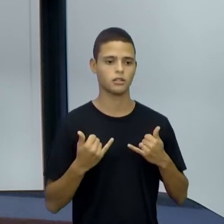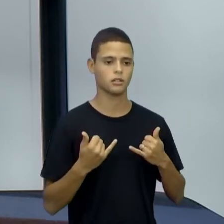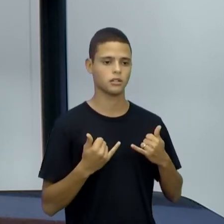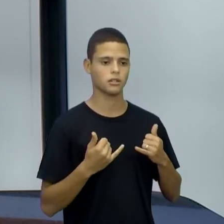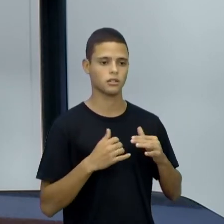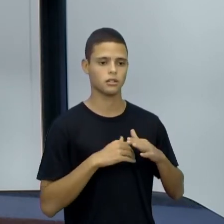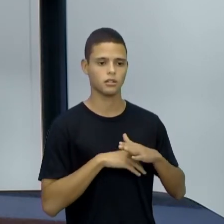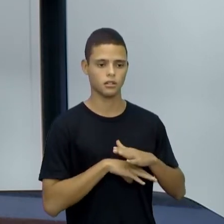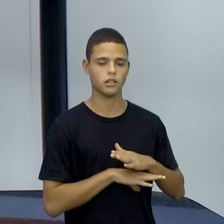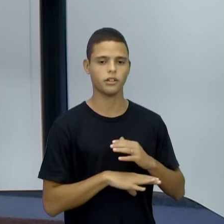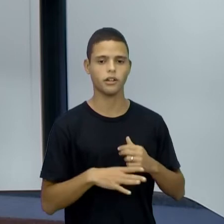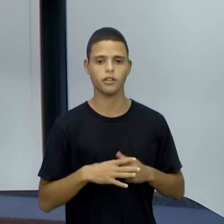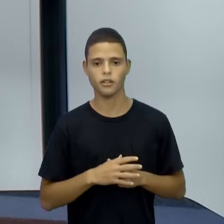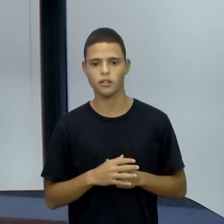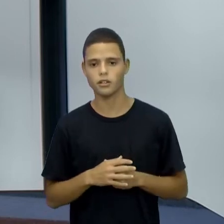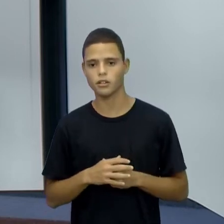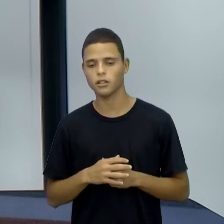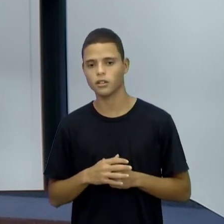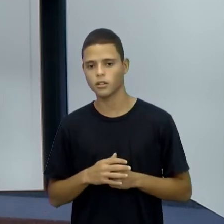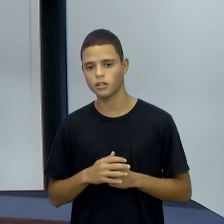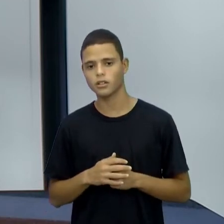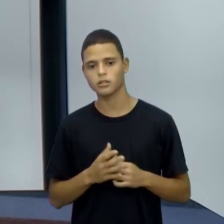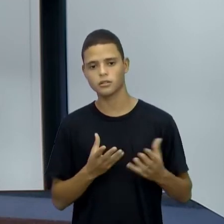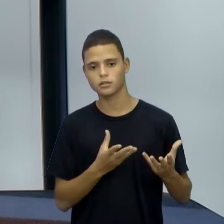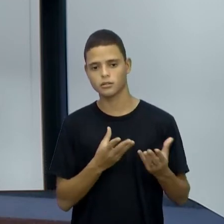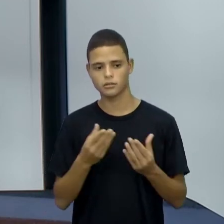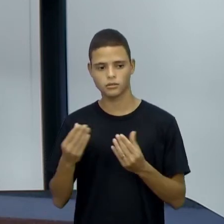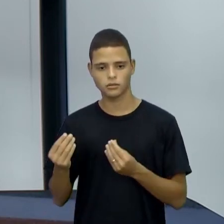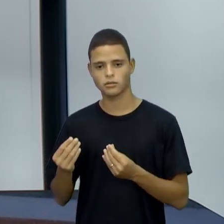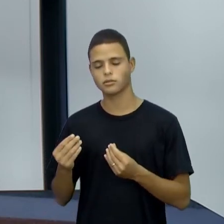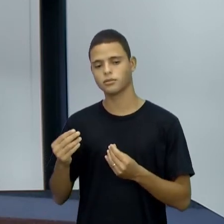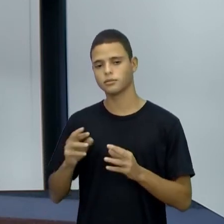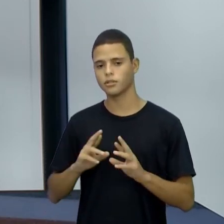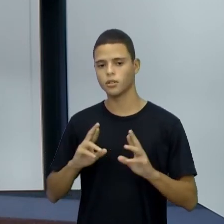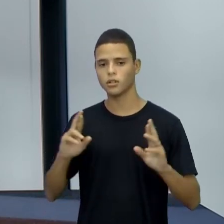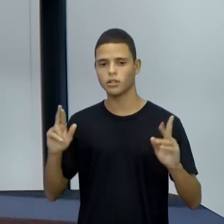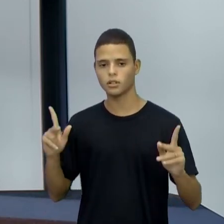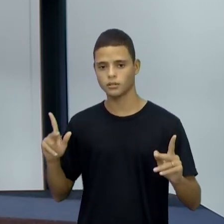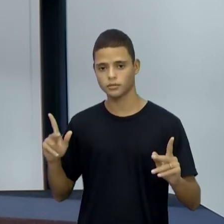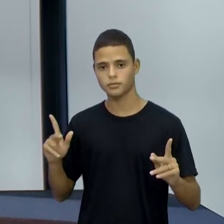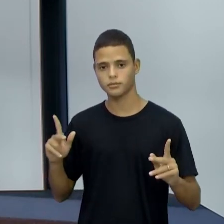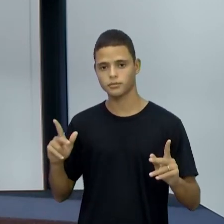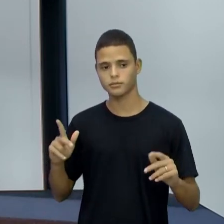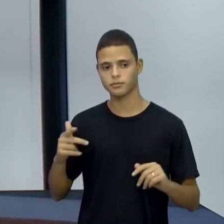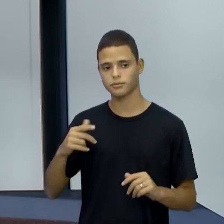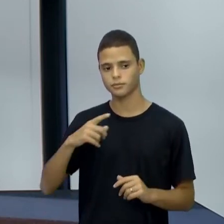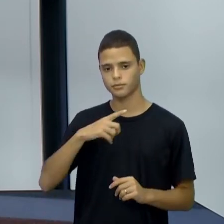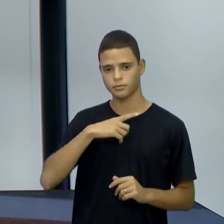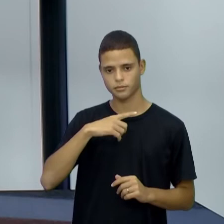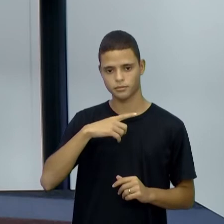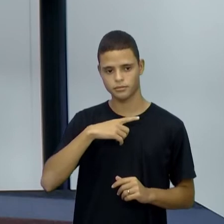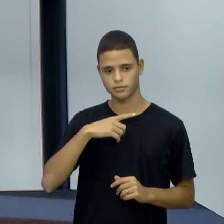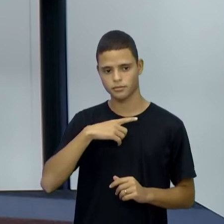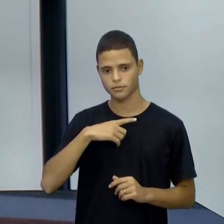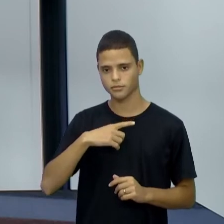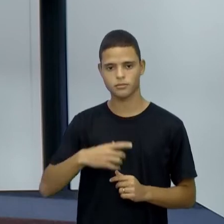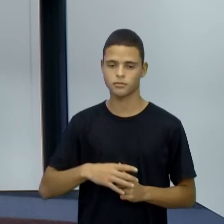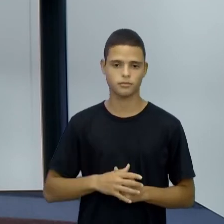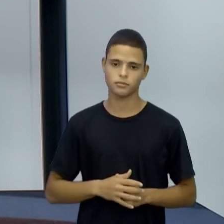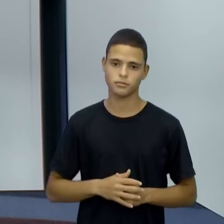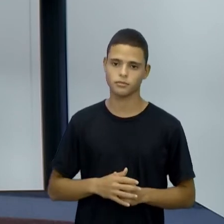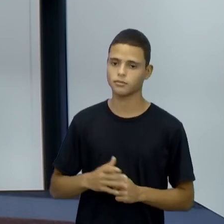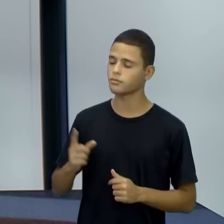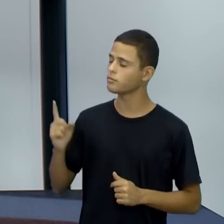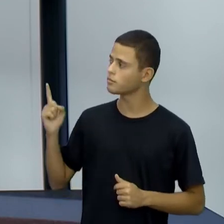quando você ficar com muitas cargas diferenciadas, né? Então, ela tem uma tensão muito alta